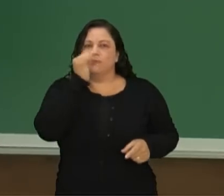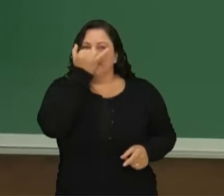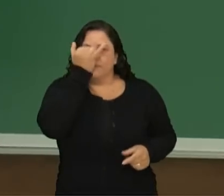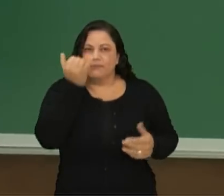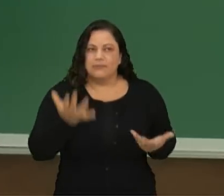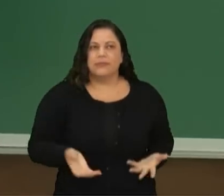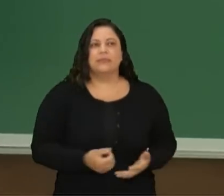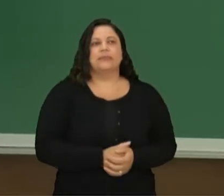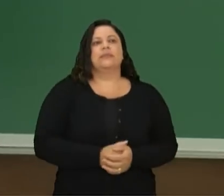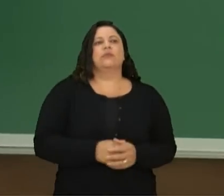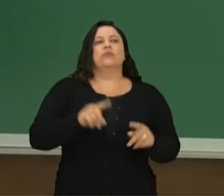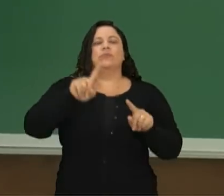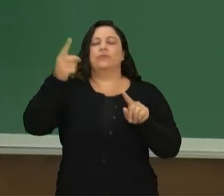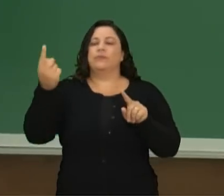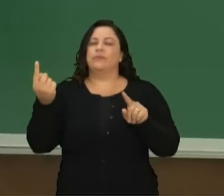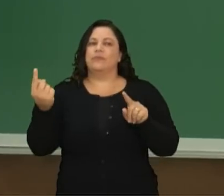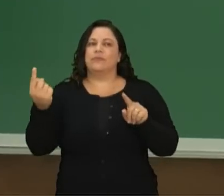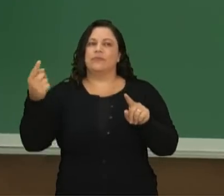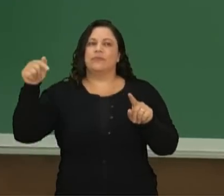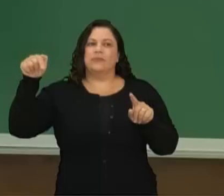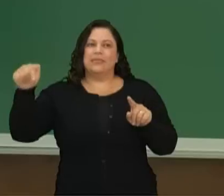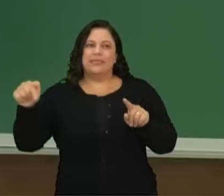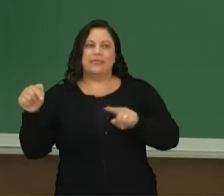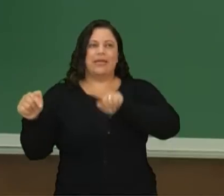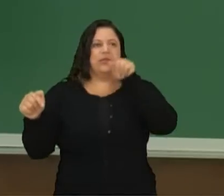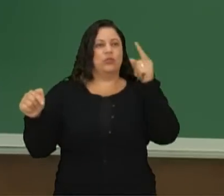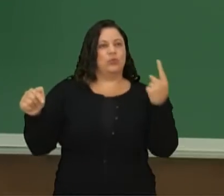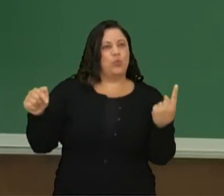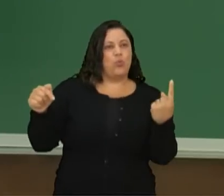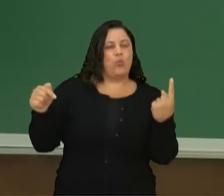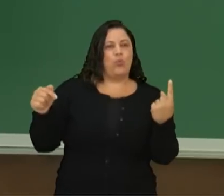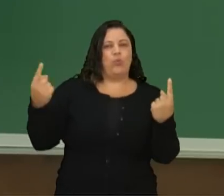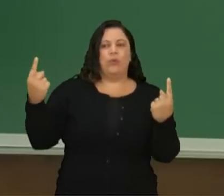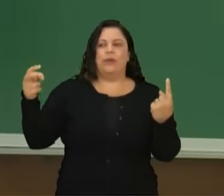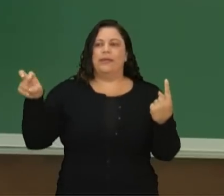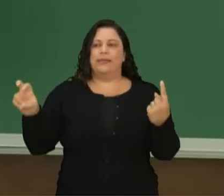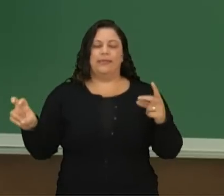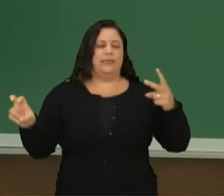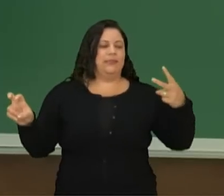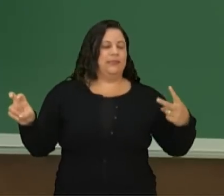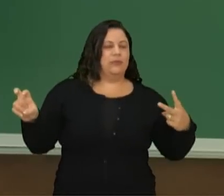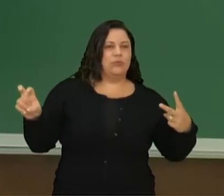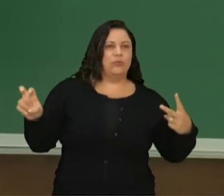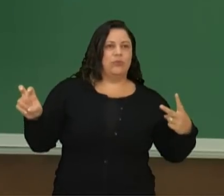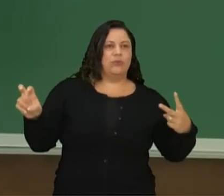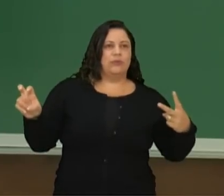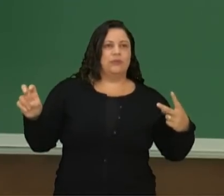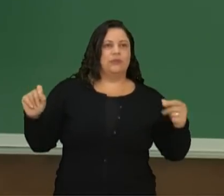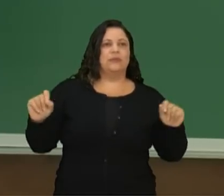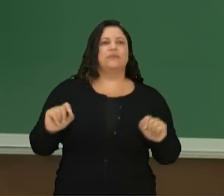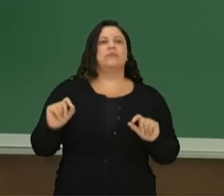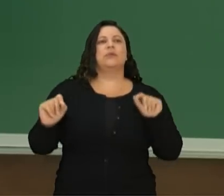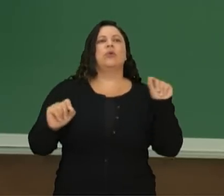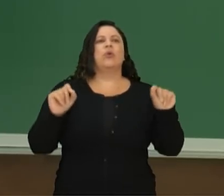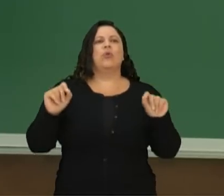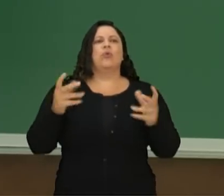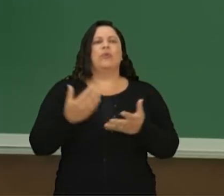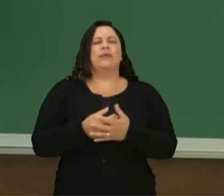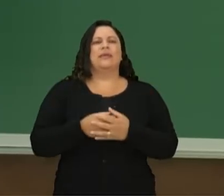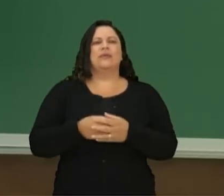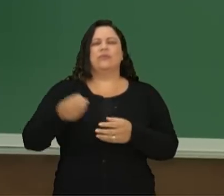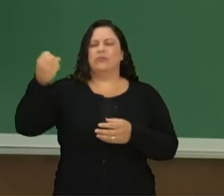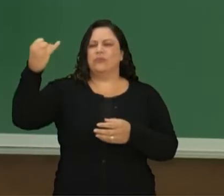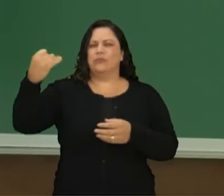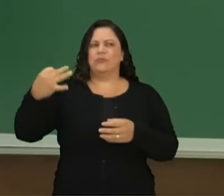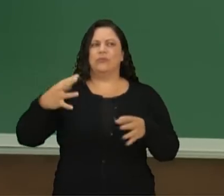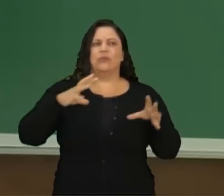Que 15 trabalhadores sofreram 2 acidentes. Colocando esses valores na nossa